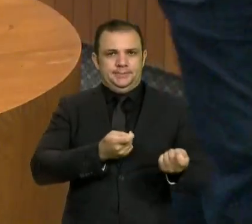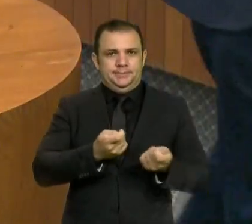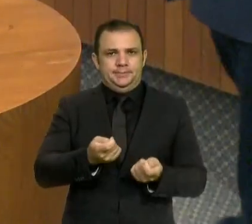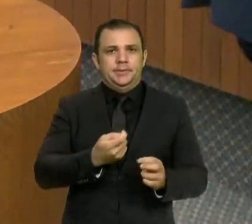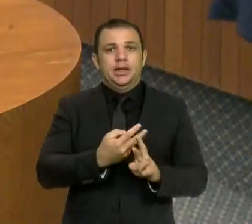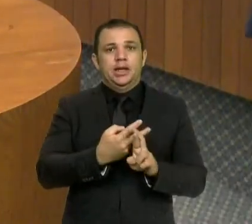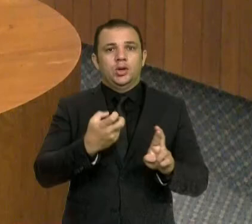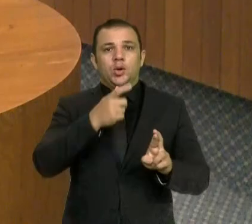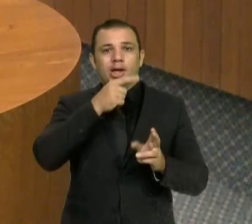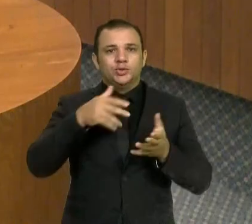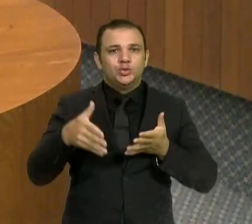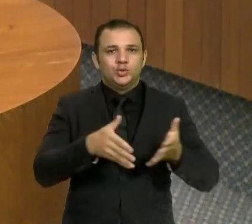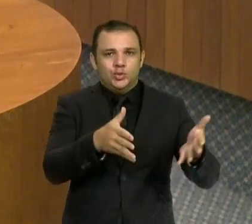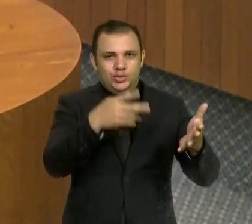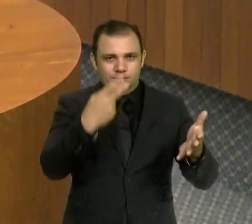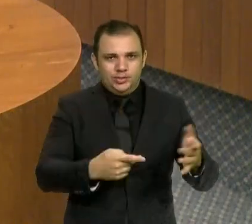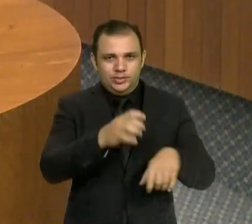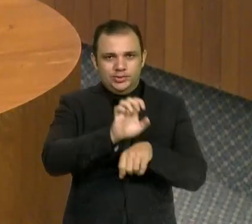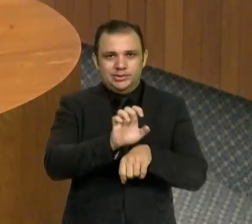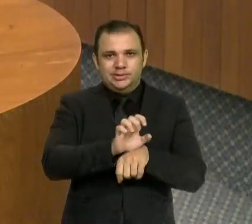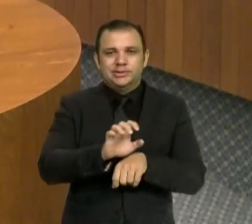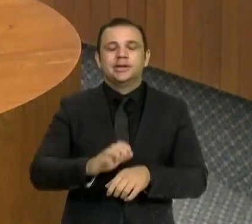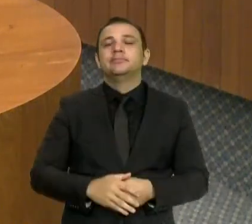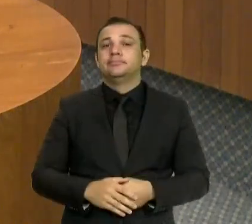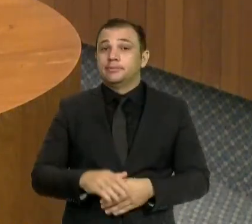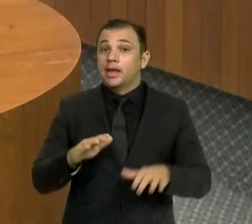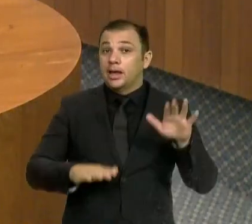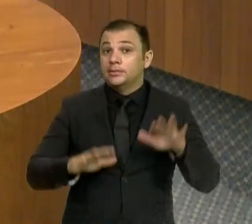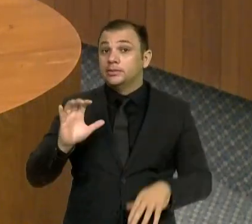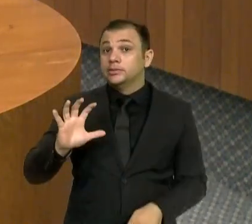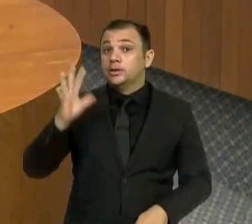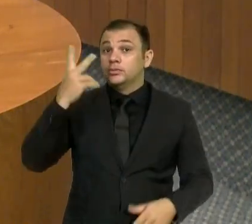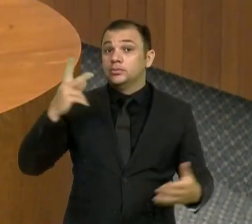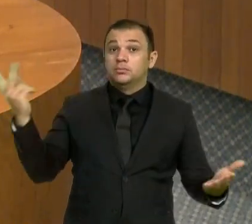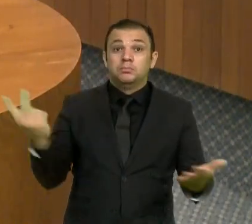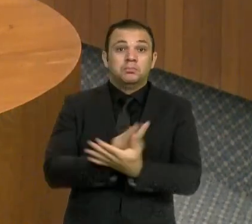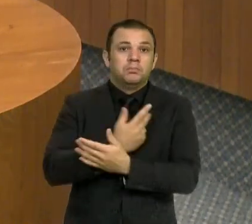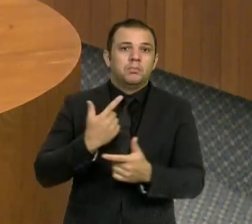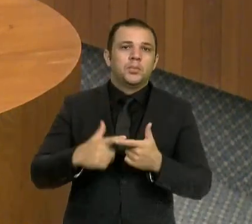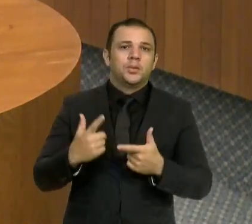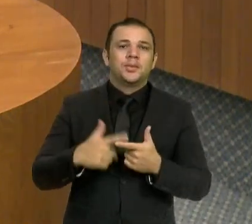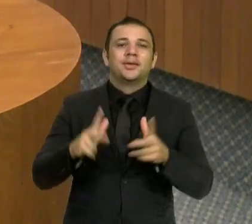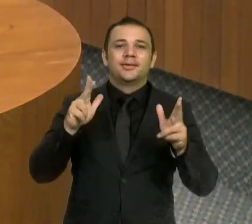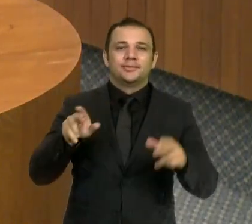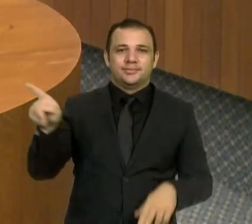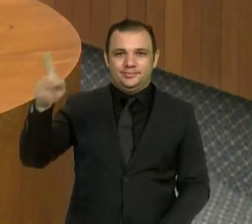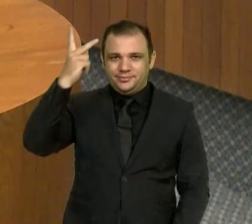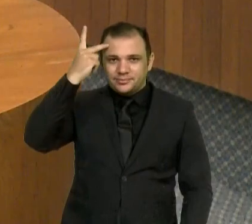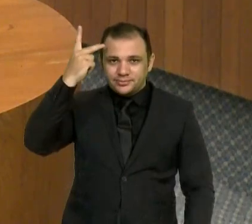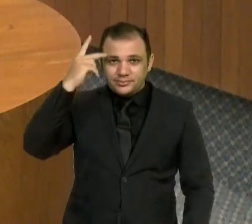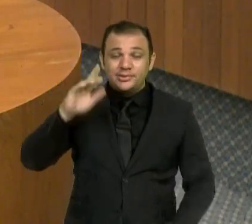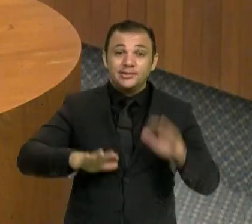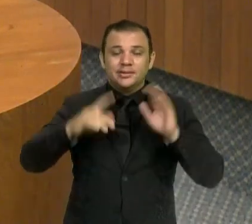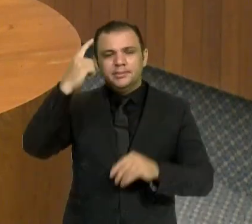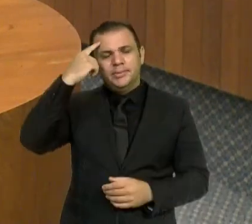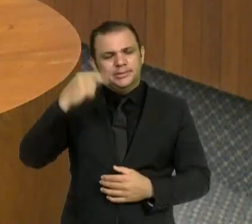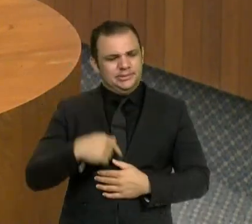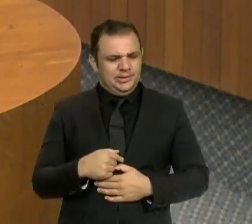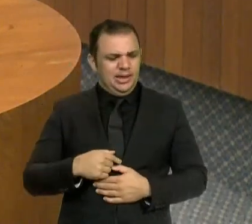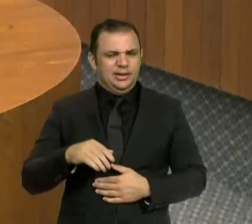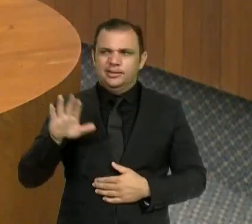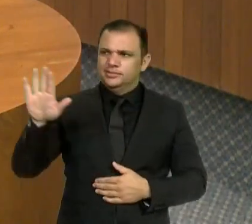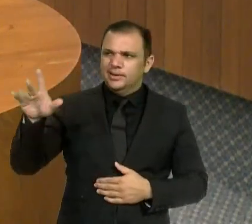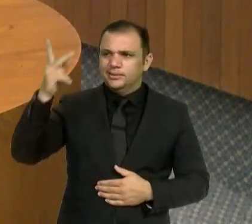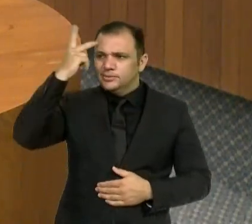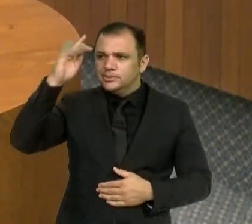acontece tragédia, deputado Érico, como acontece em São Paulo, e a gente acha que não pode acontecer aqui no Maranhão.